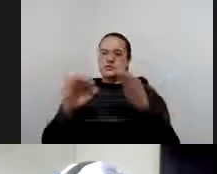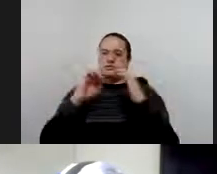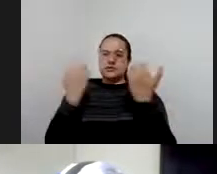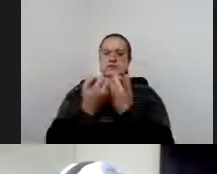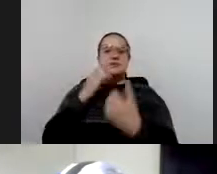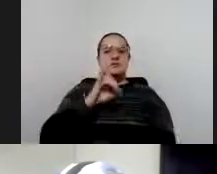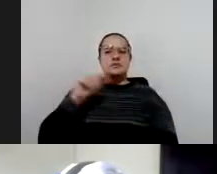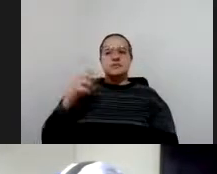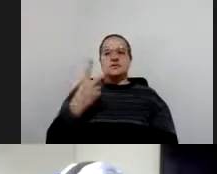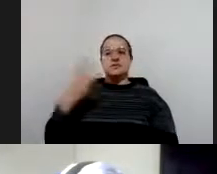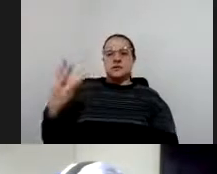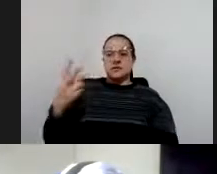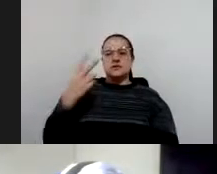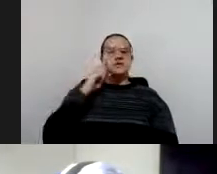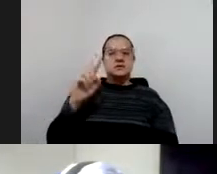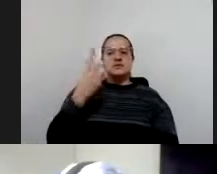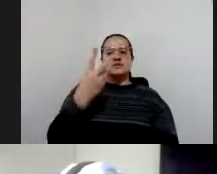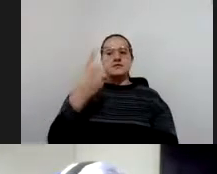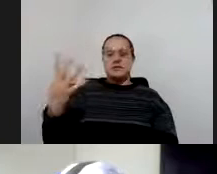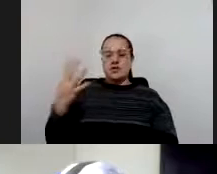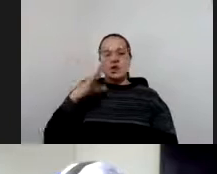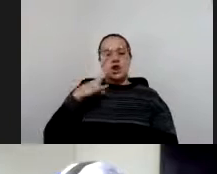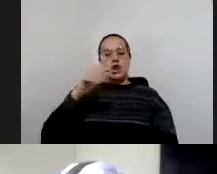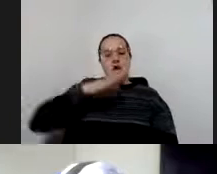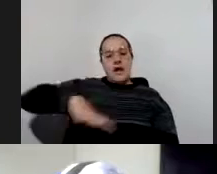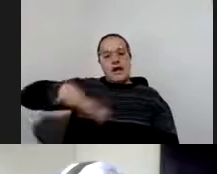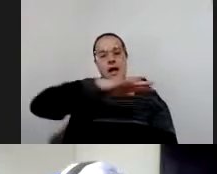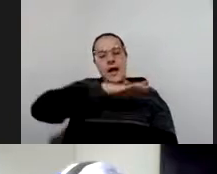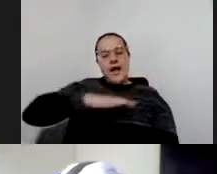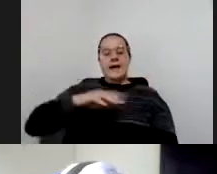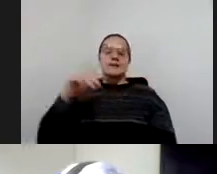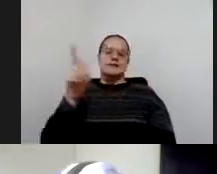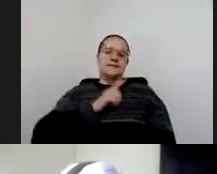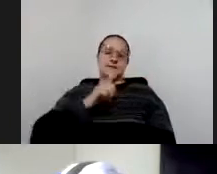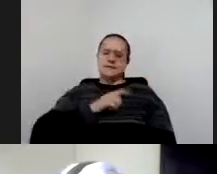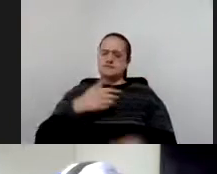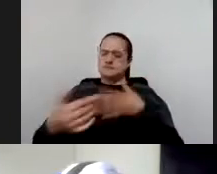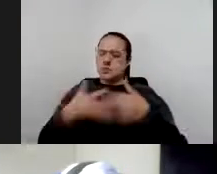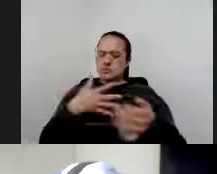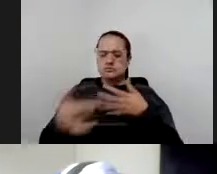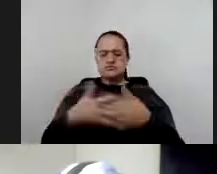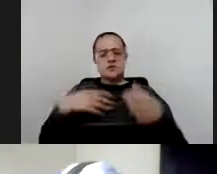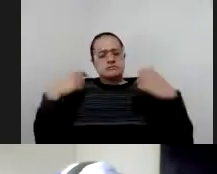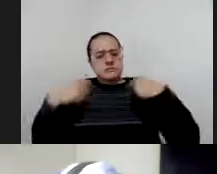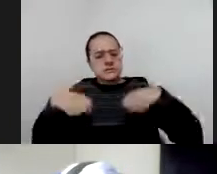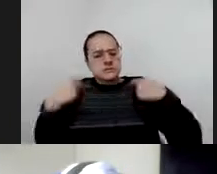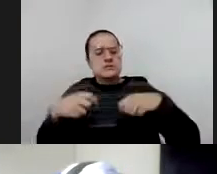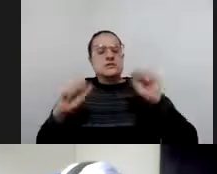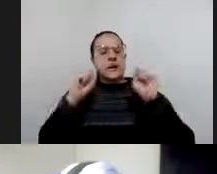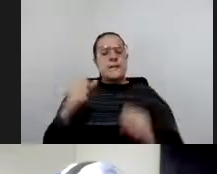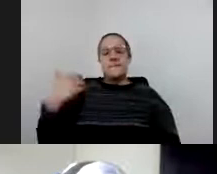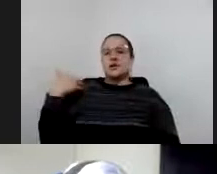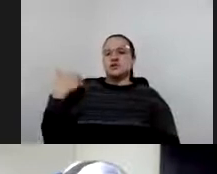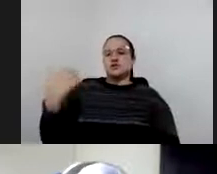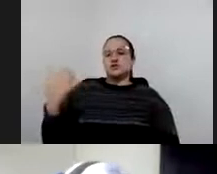dia 24, né? Todas as nossas áreas, o que o Clemente precisar, o que você precisar, Nalva, o Cal também, a gente